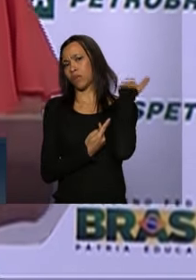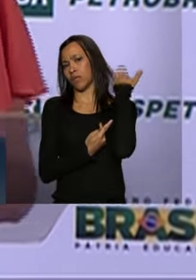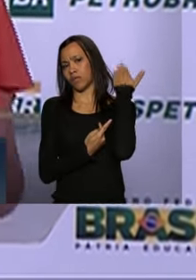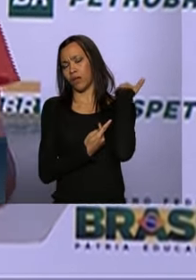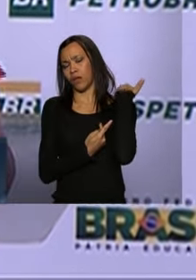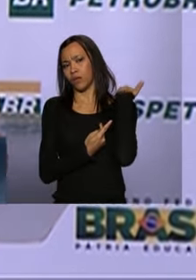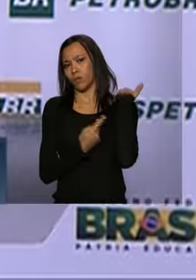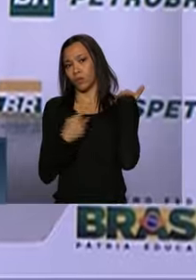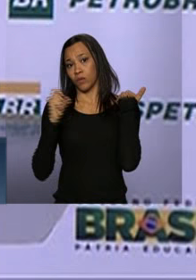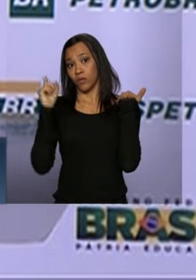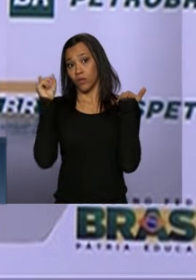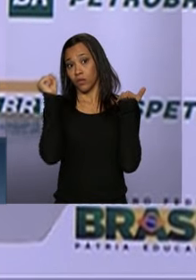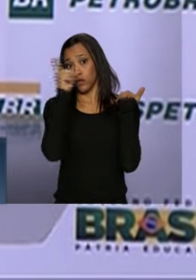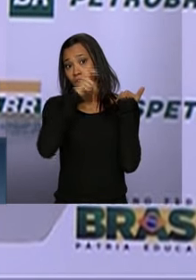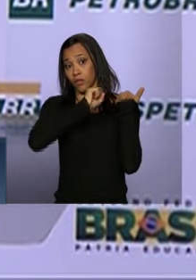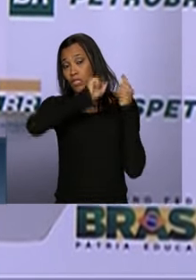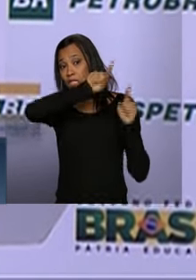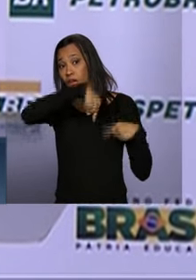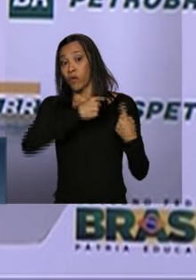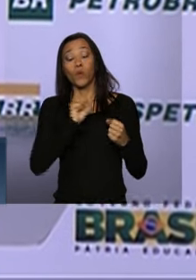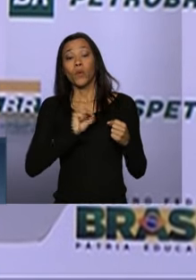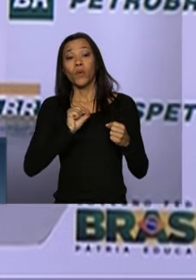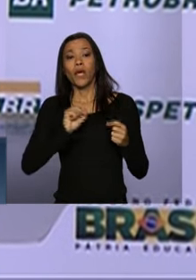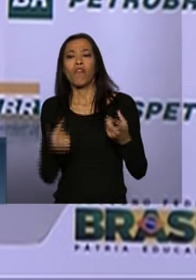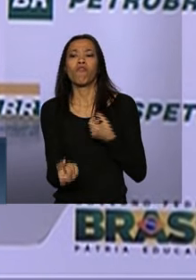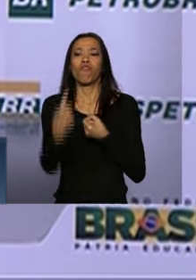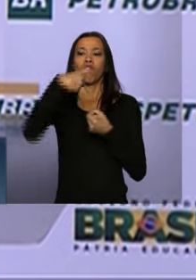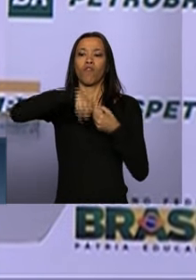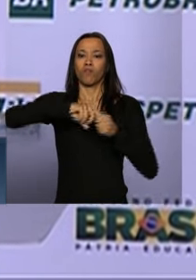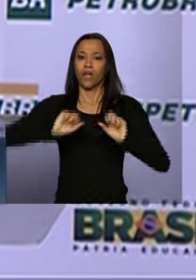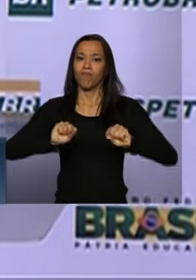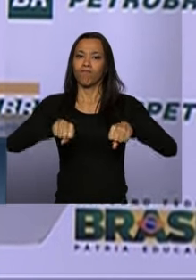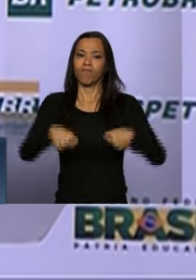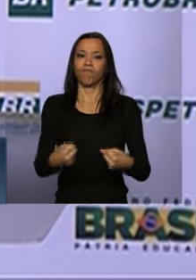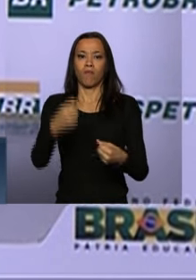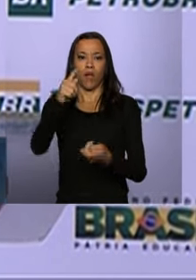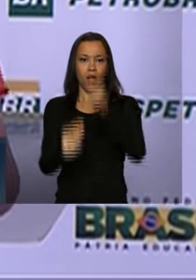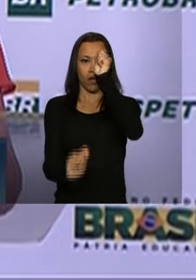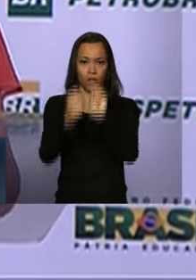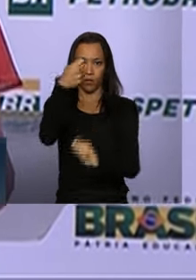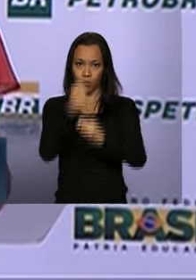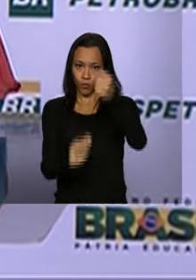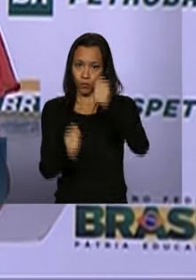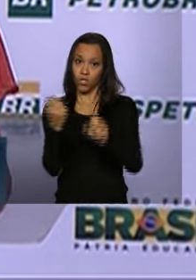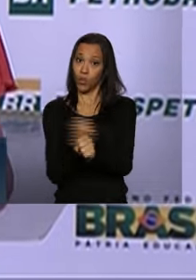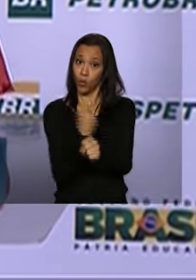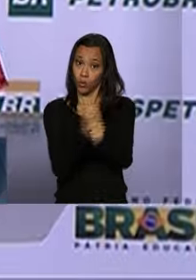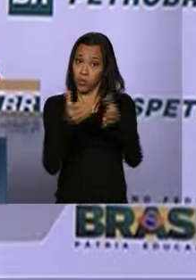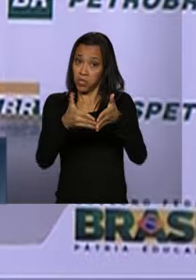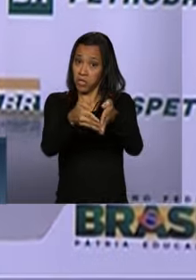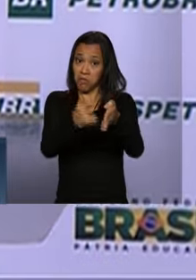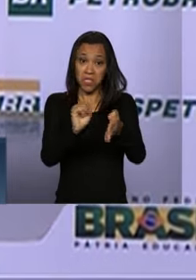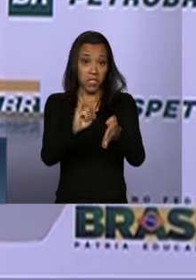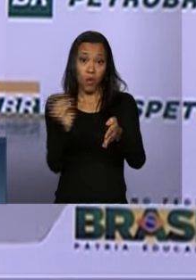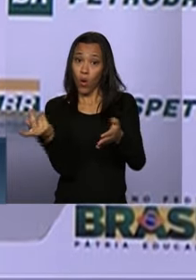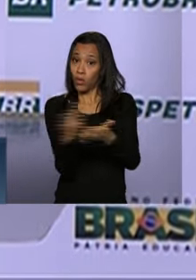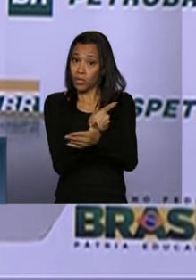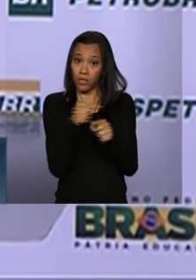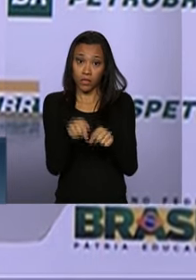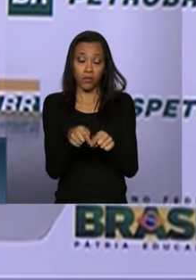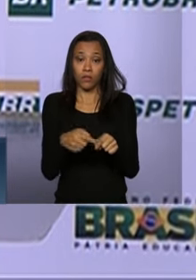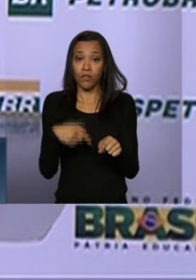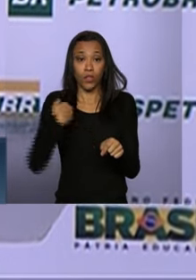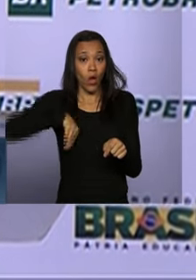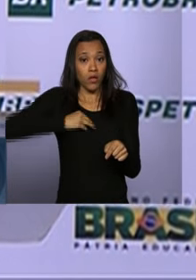um grande desafio, que era reconstruir a indústria naval. Senão, nós não estaríamos hoje aqui. Por isso,